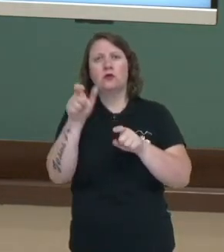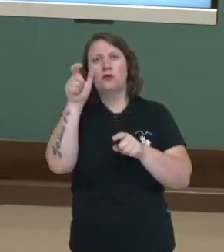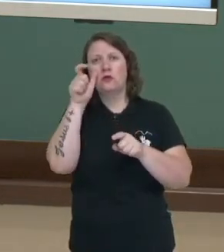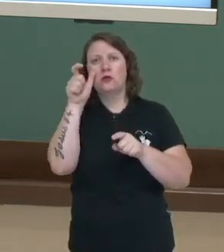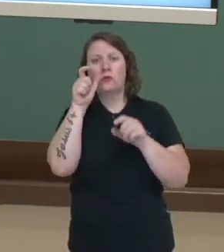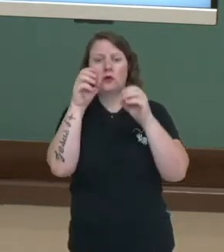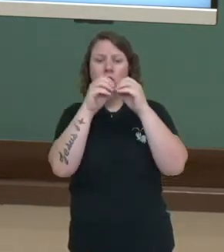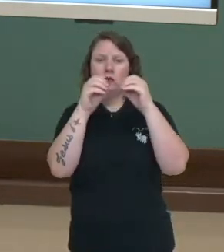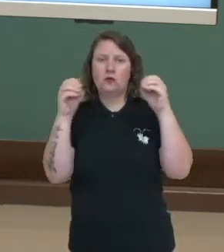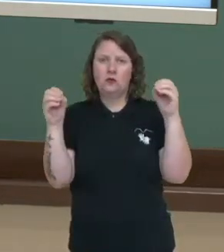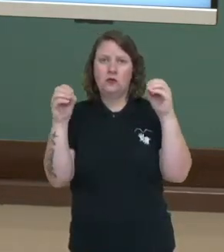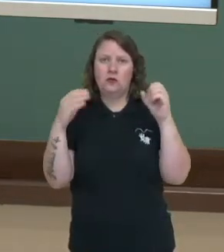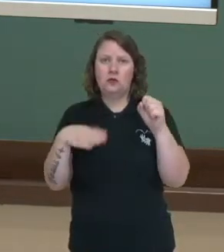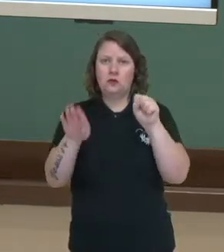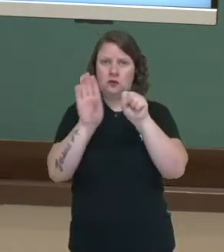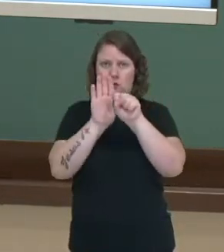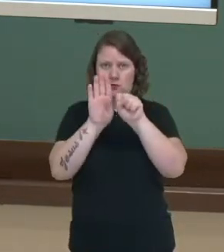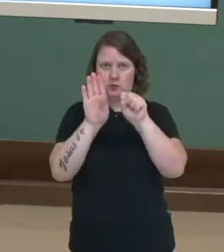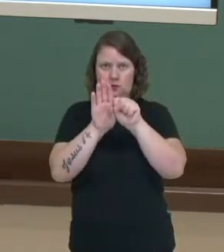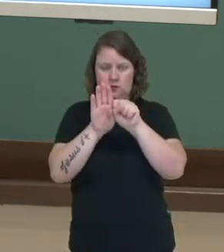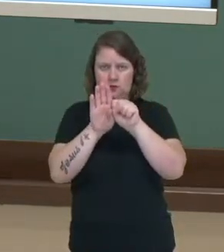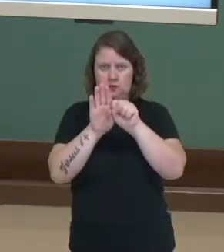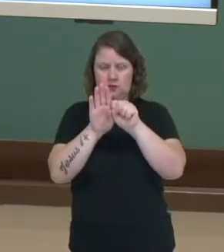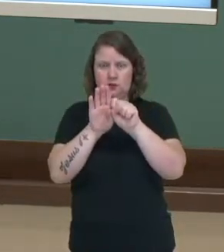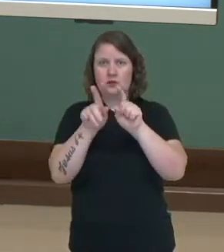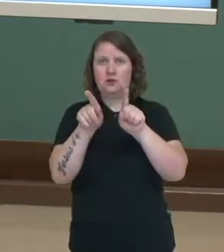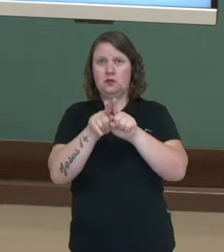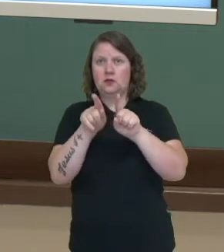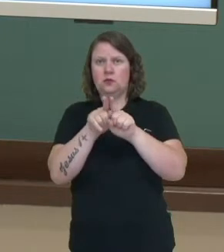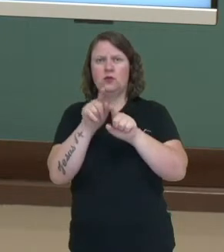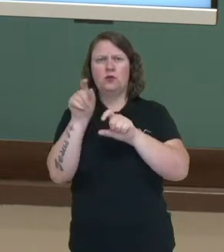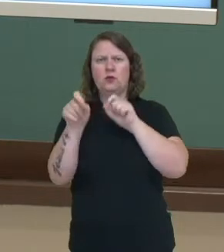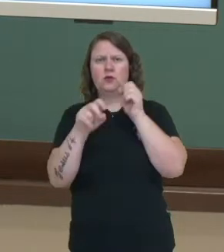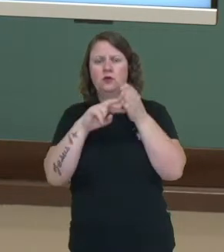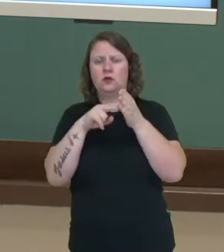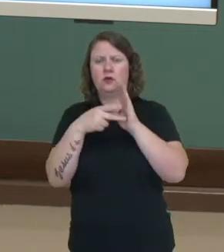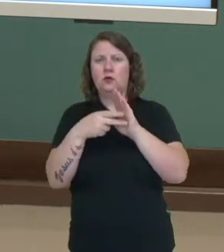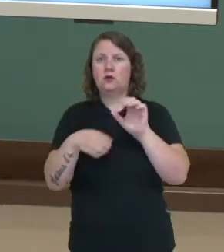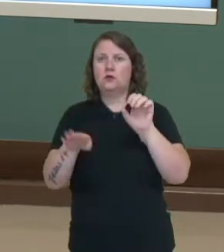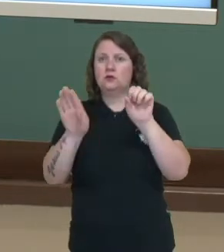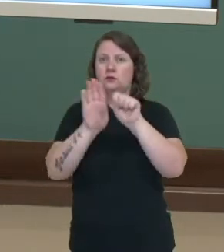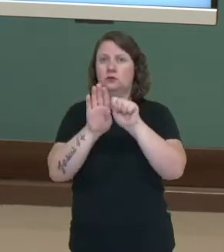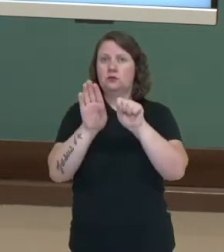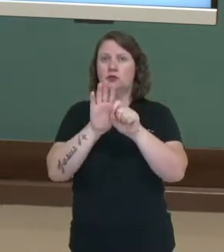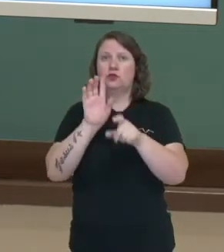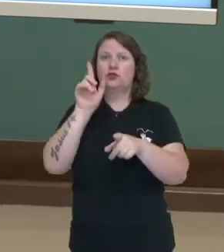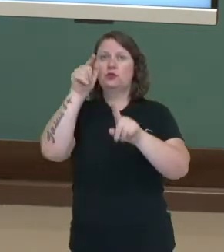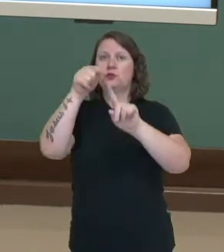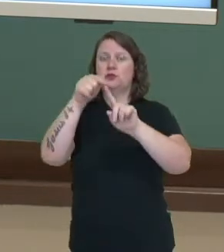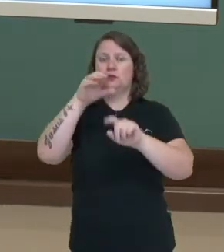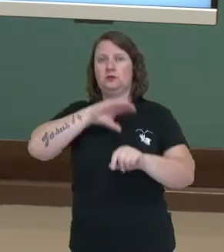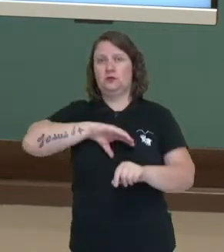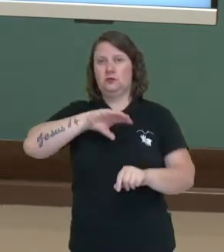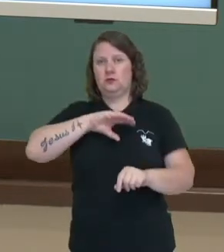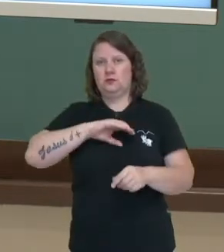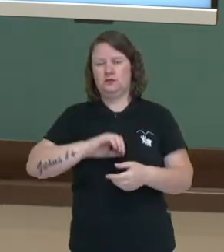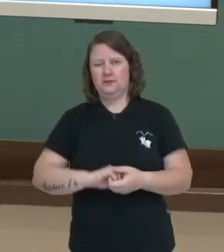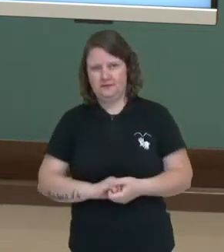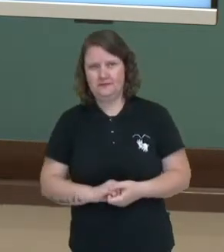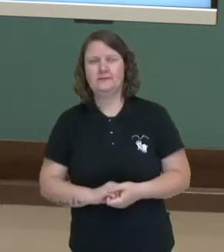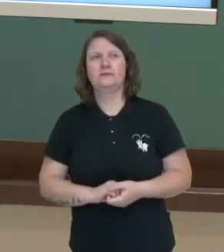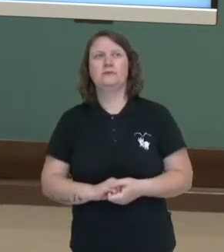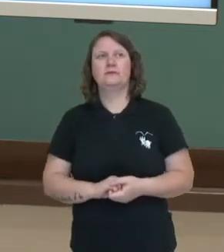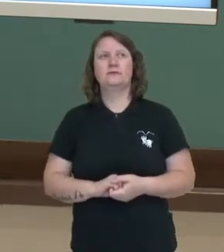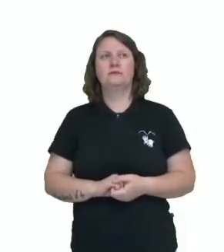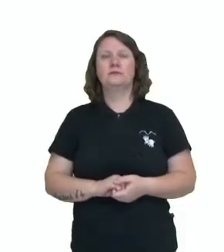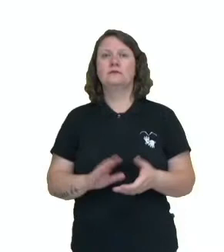orações substantivas. Então, é necessário retomar o que é um substantivo, qual é a sua função na língua portuguesa. Então, um